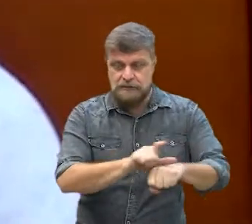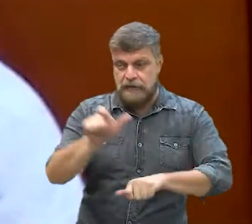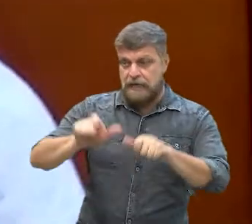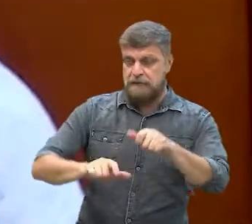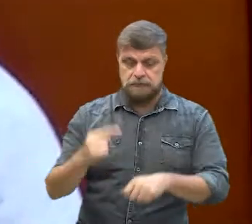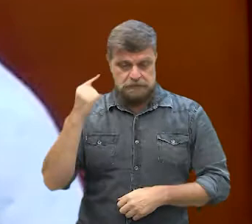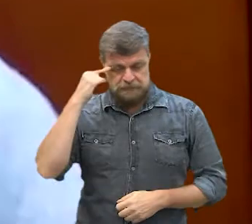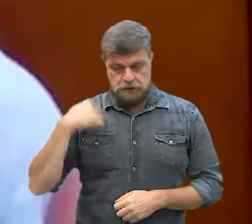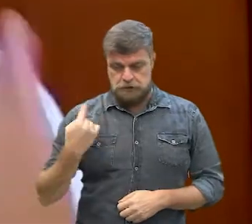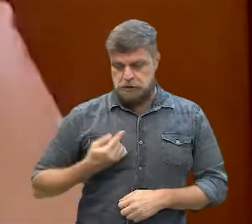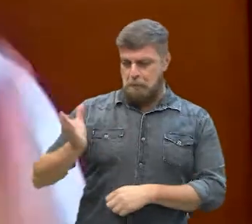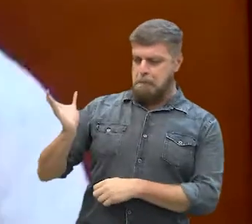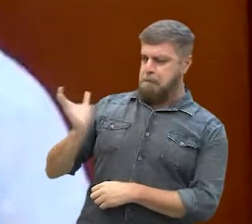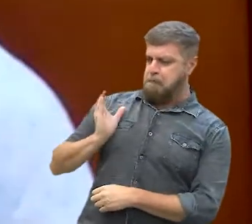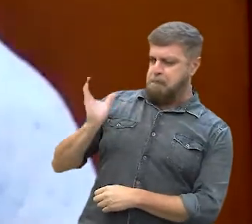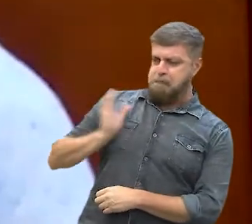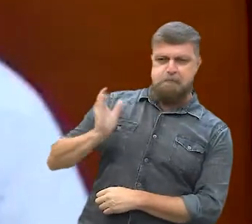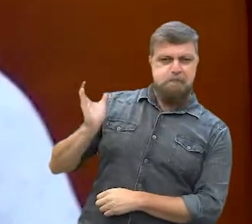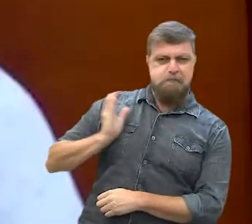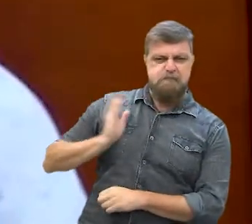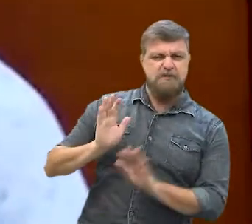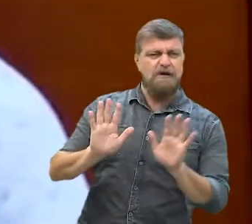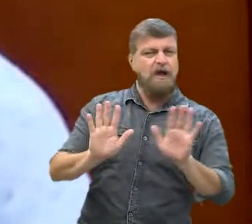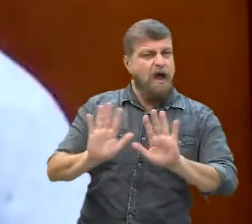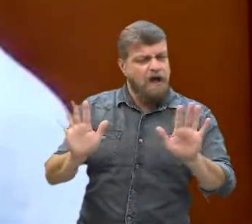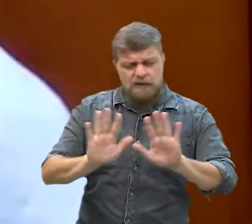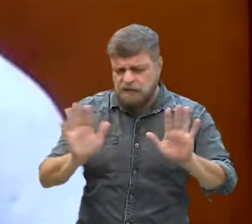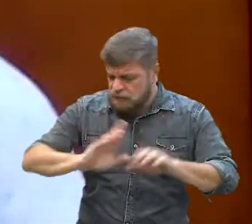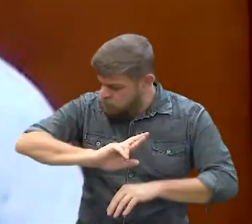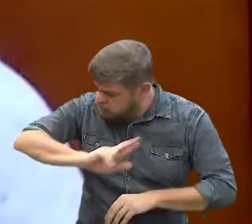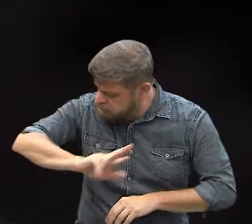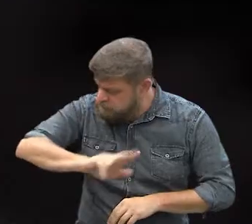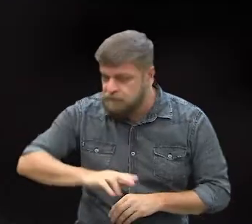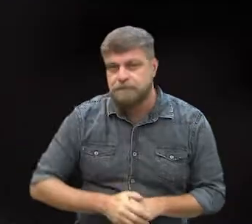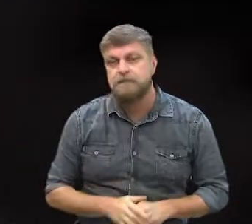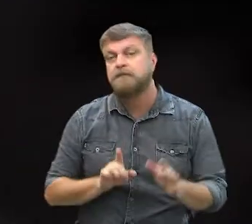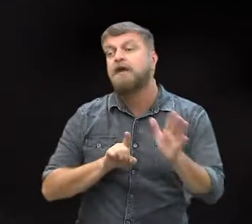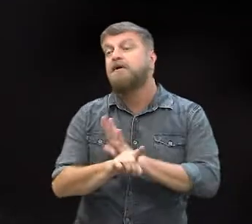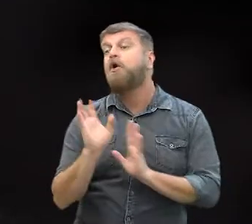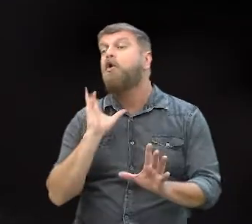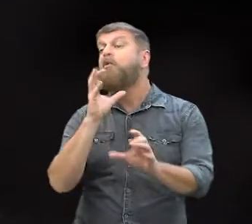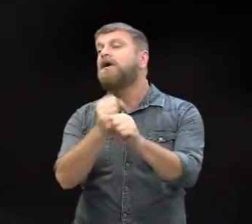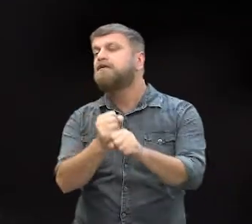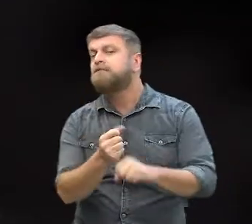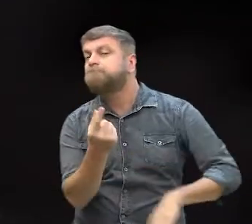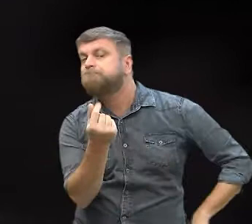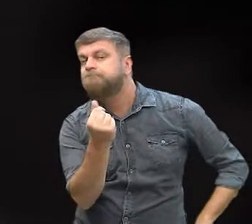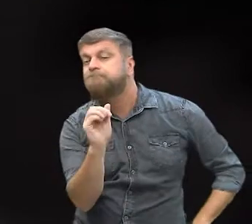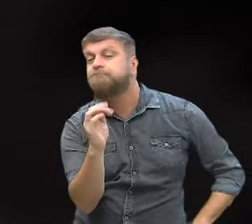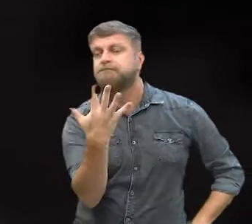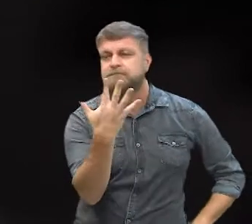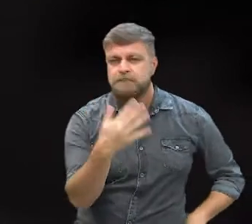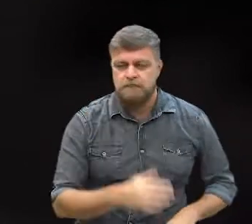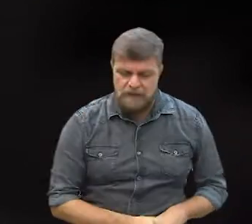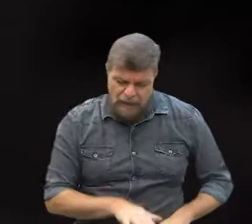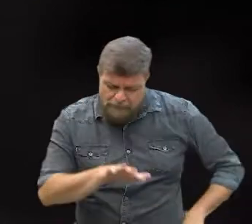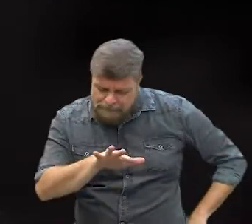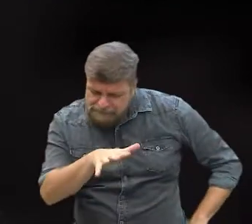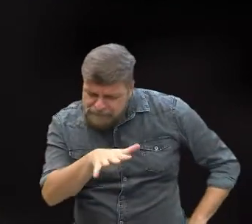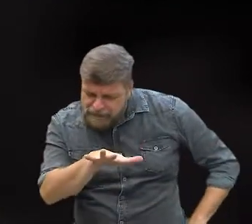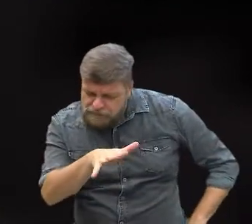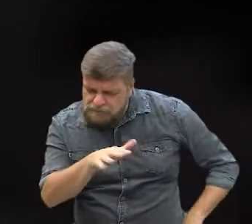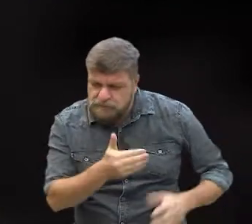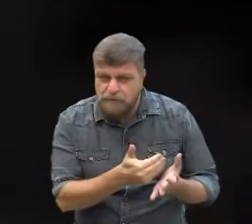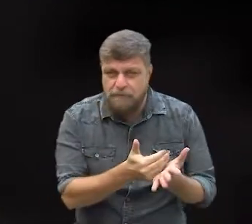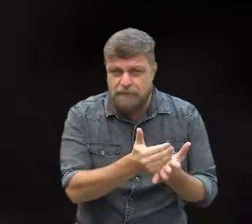que elas precisam ter bastante dinheiro para construir alguma coisa, e não é assim. Eu acho Quanto que, foi? na época,